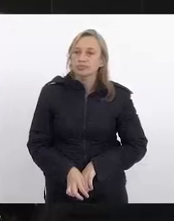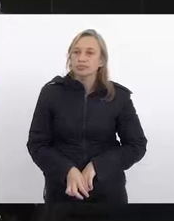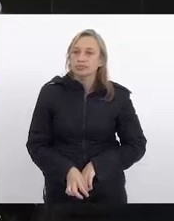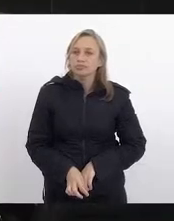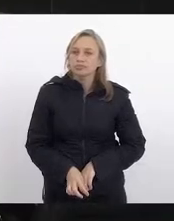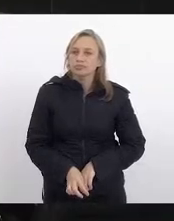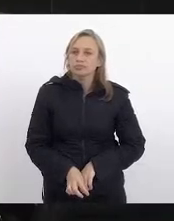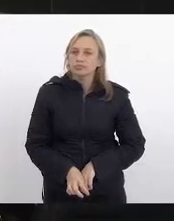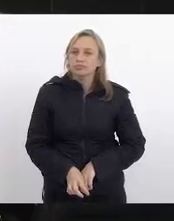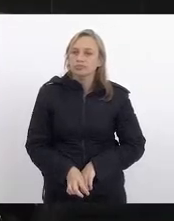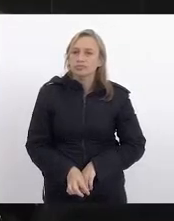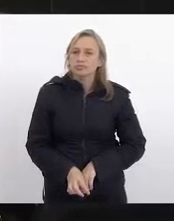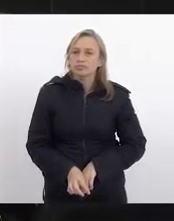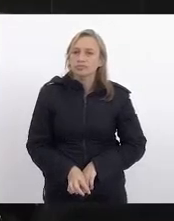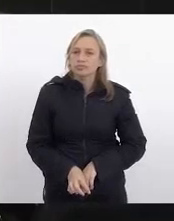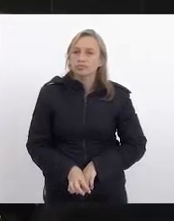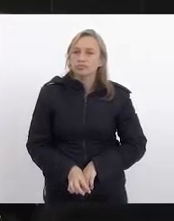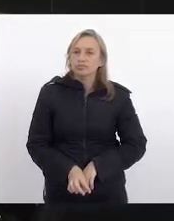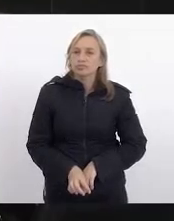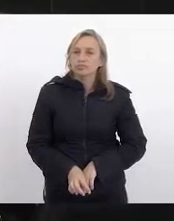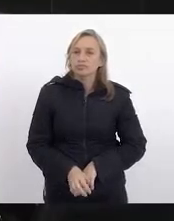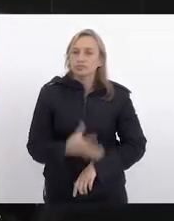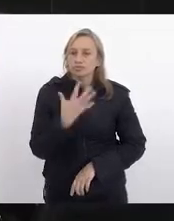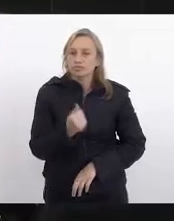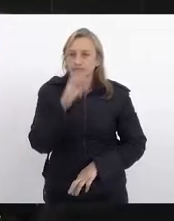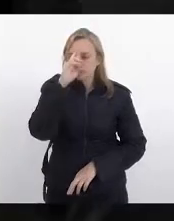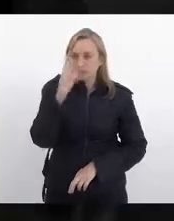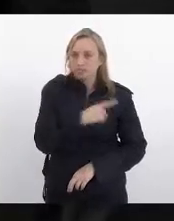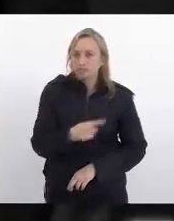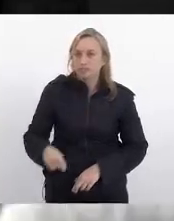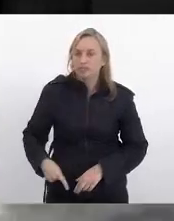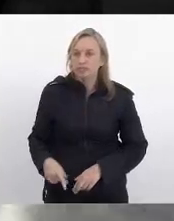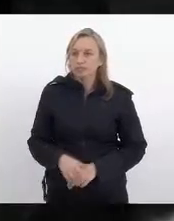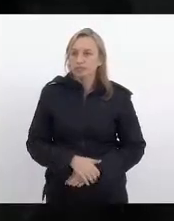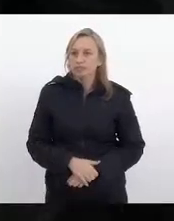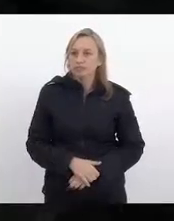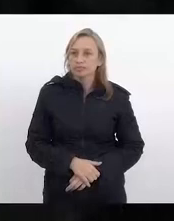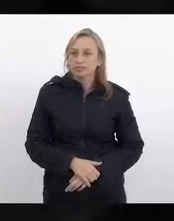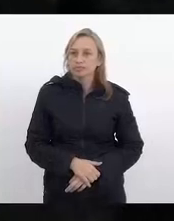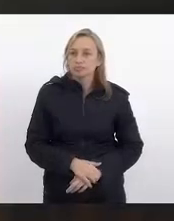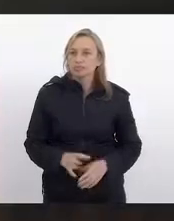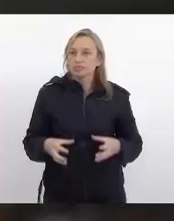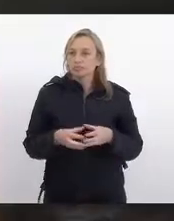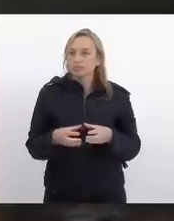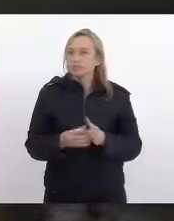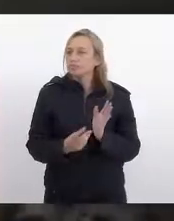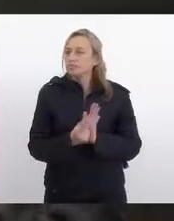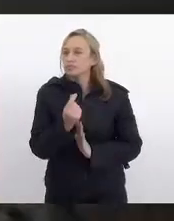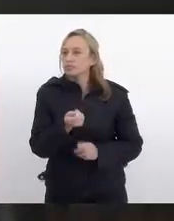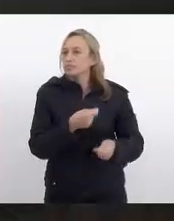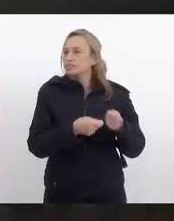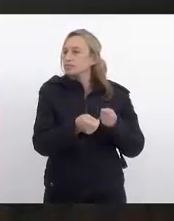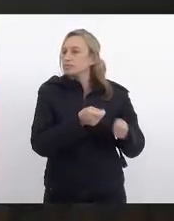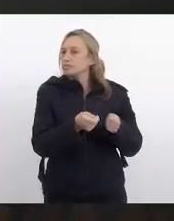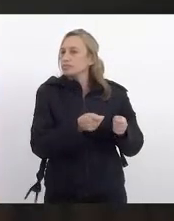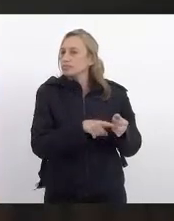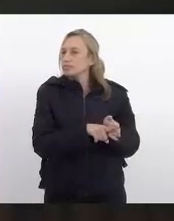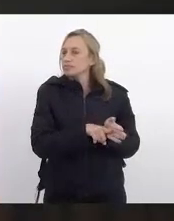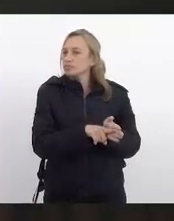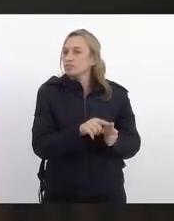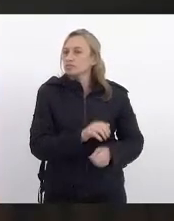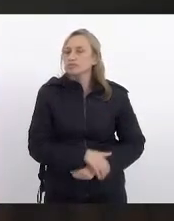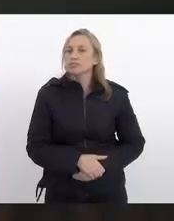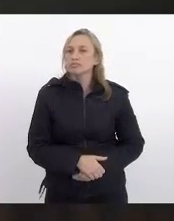E aí o seu favorável senhora Presidente pela comissão de orçamento Finanças fiscalização financeira